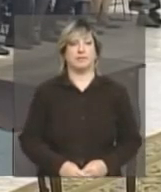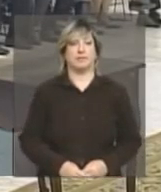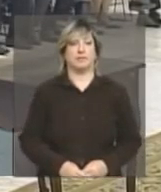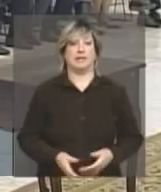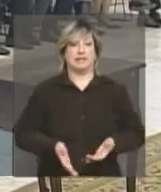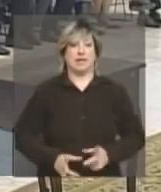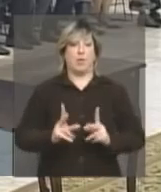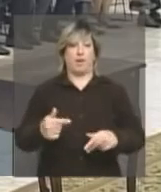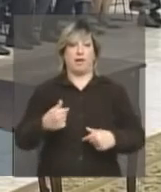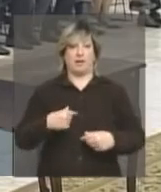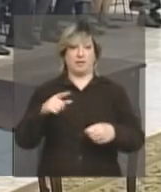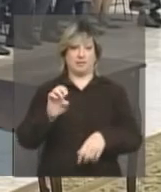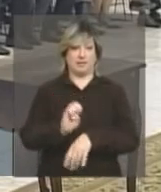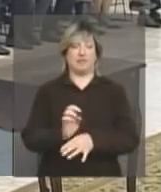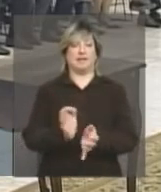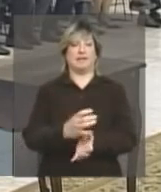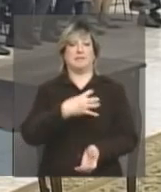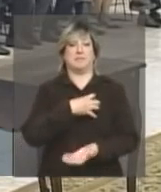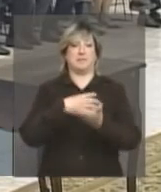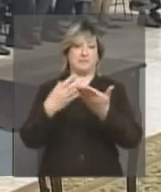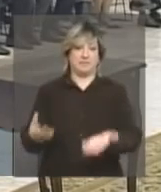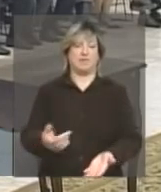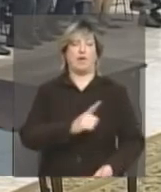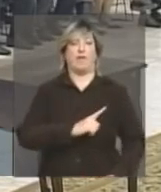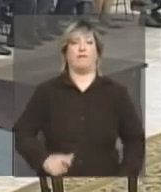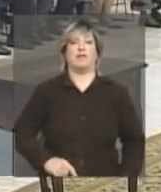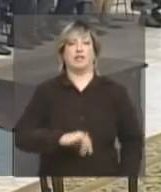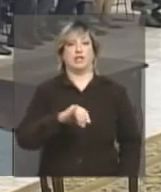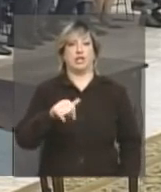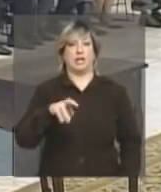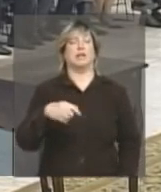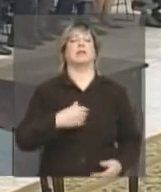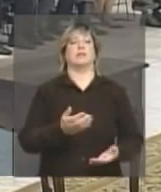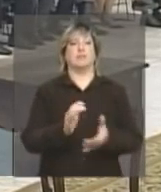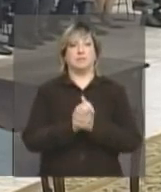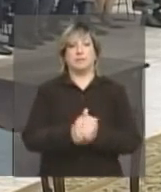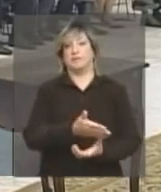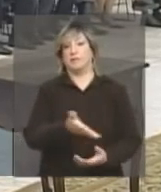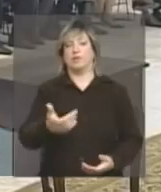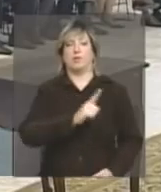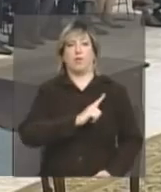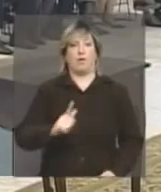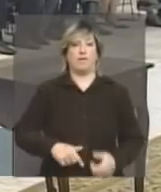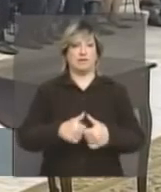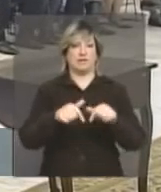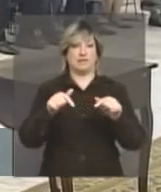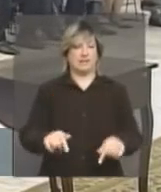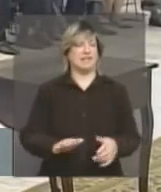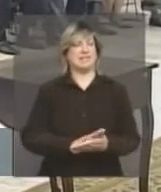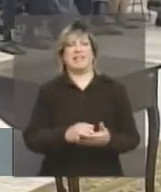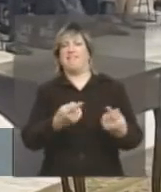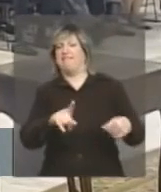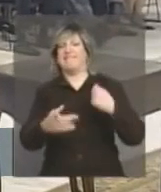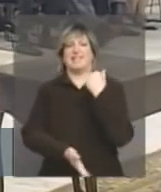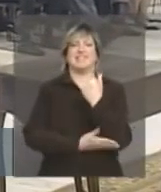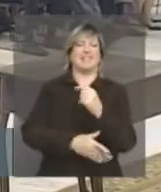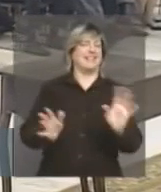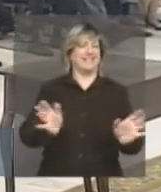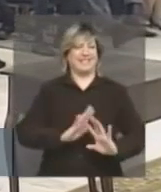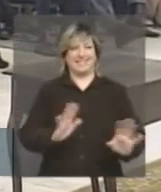conterrâneo, governador da Bahia, Jacques Wagner, em nome de quem eu cumprimento os demais governadores, sem fazer ciúme a